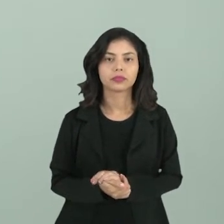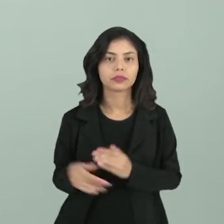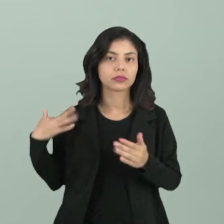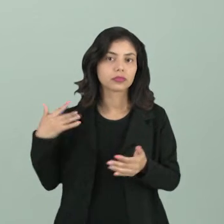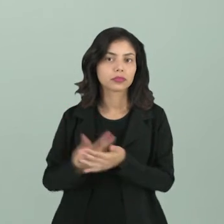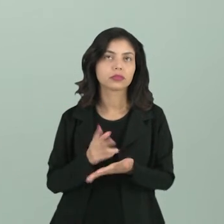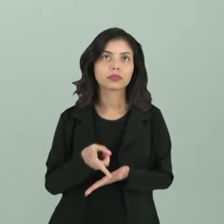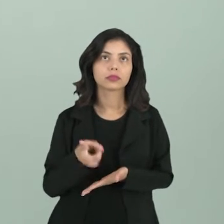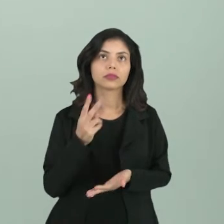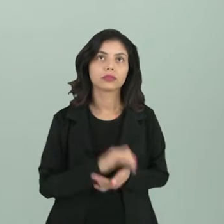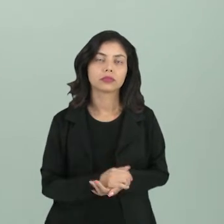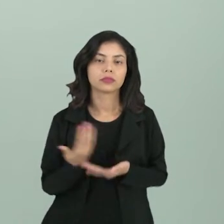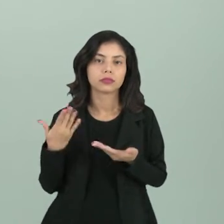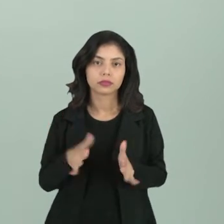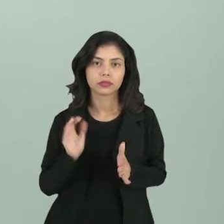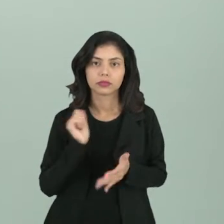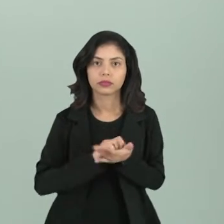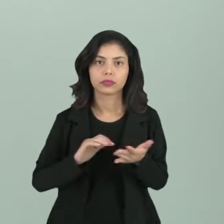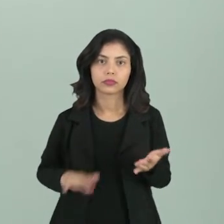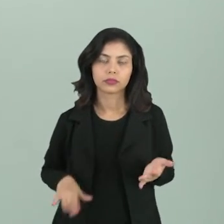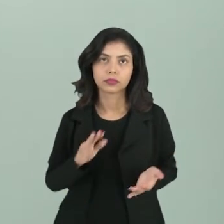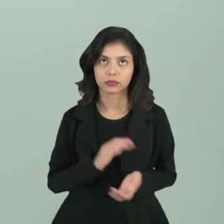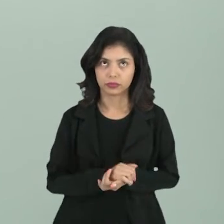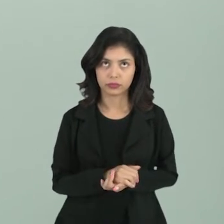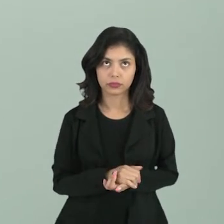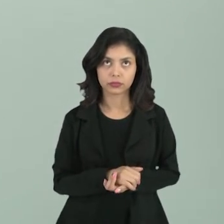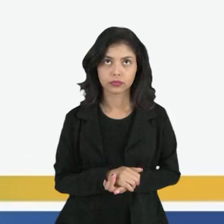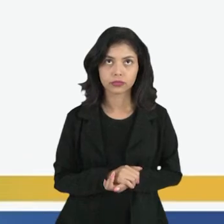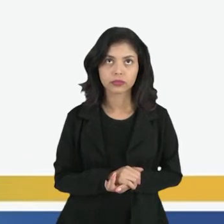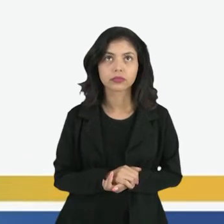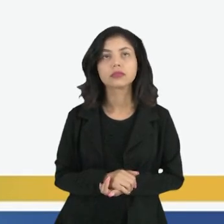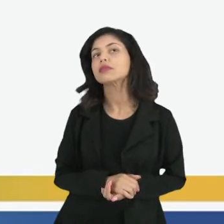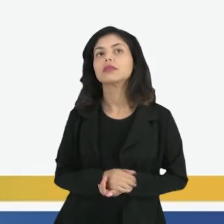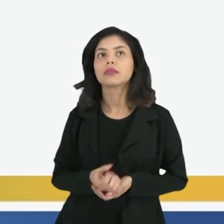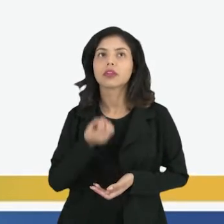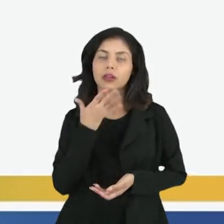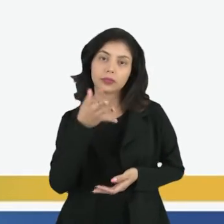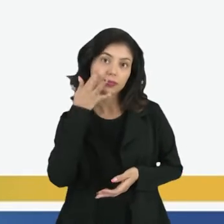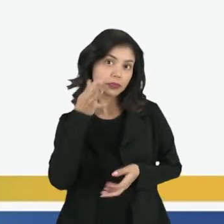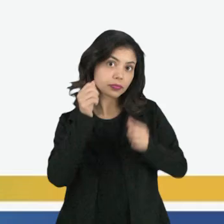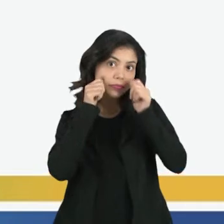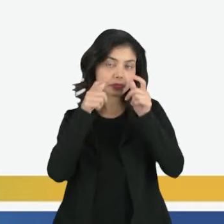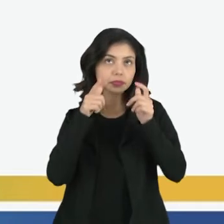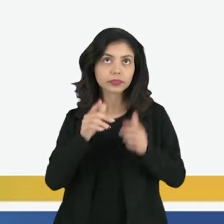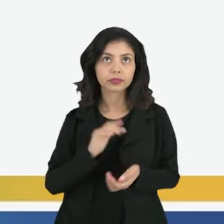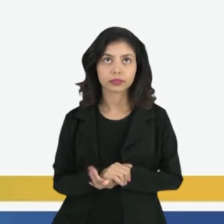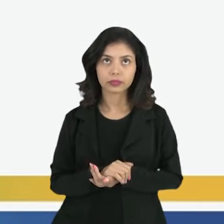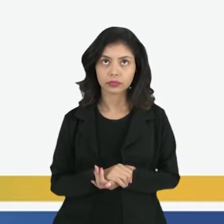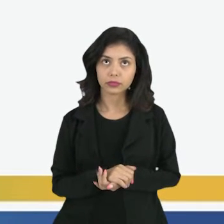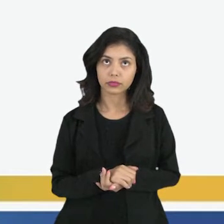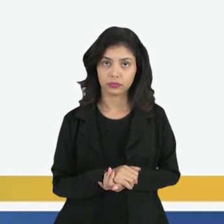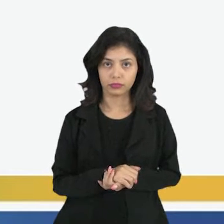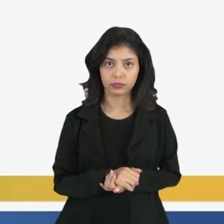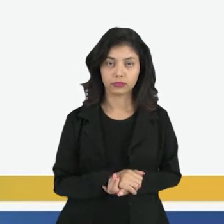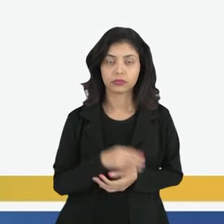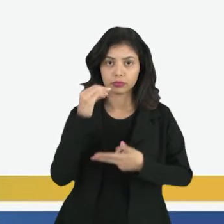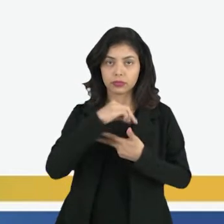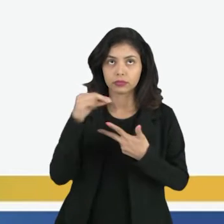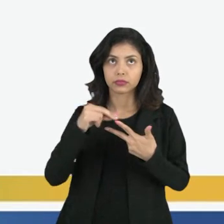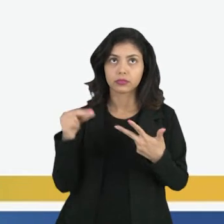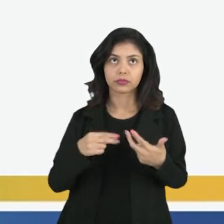temos o Greenpeace. WWF e Greenpeace São duas instituições,